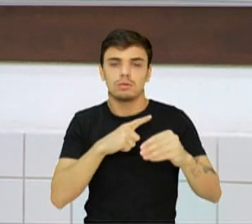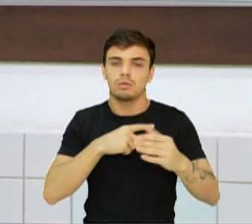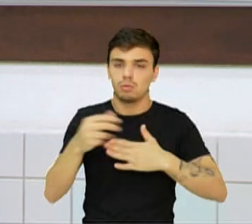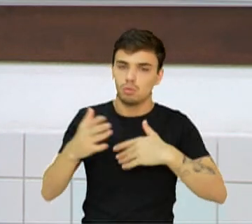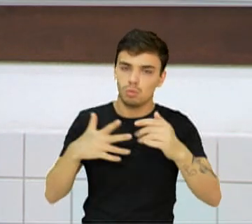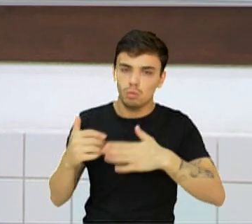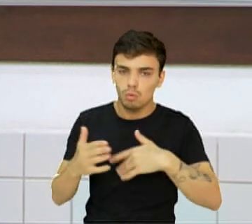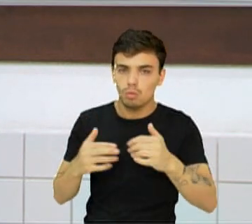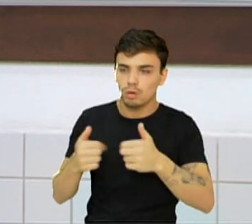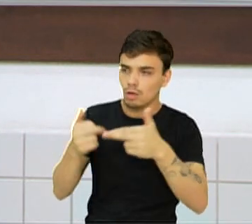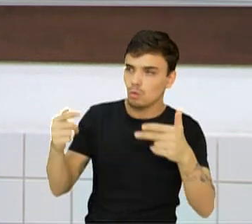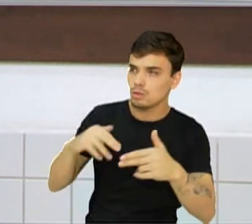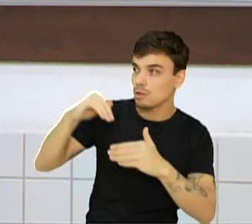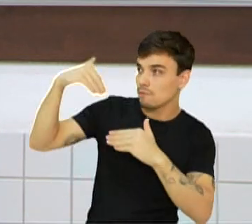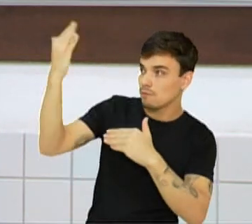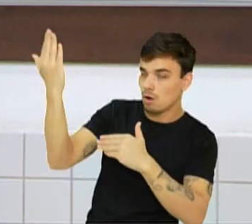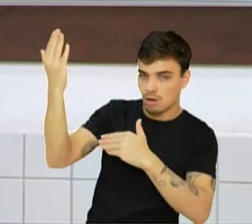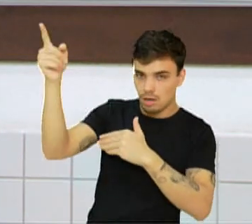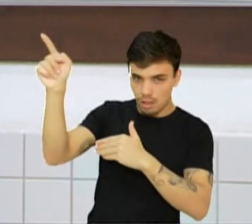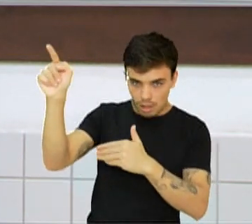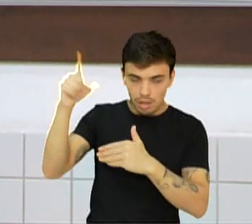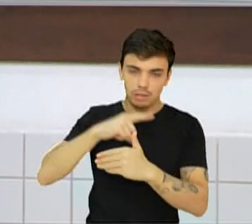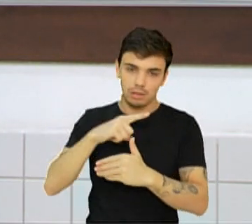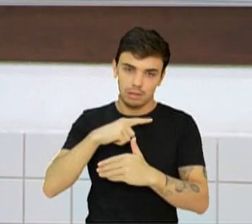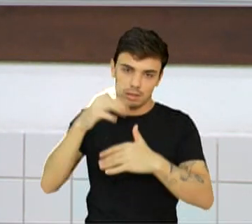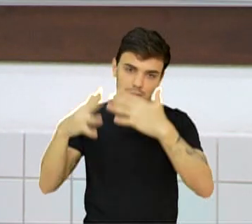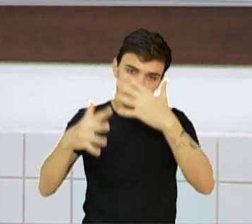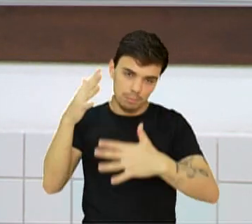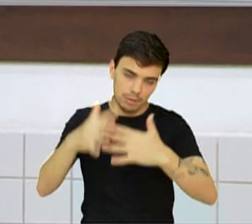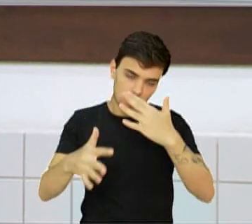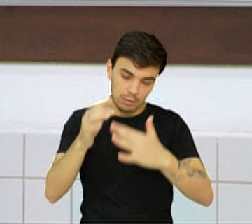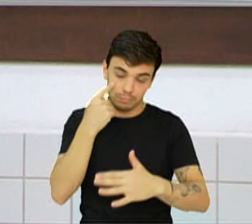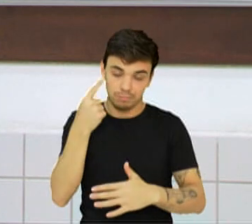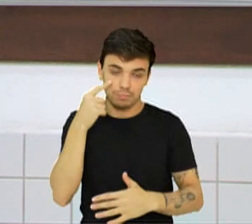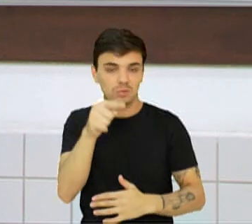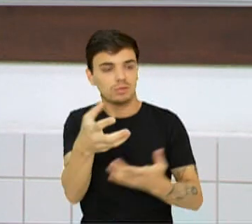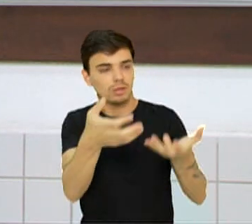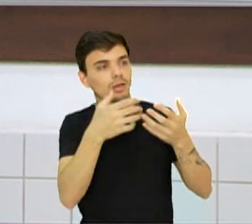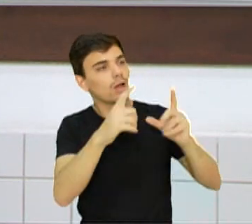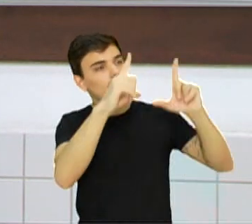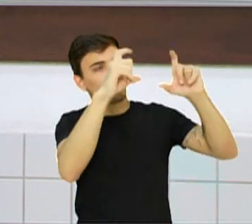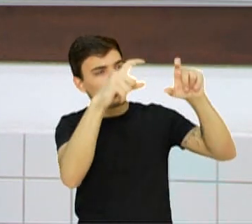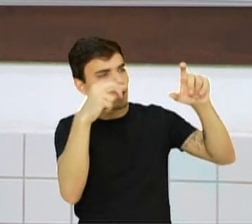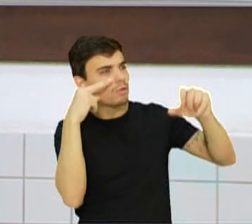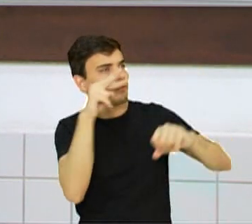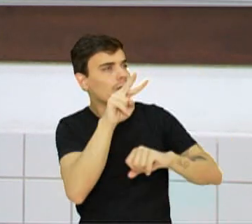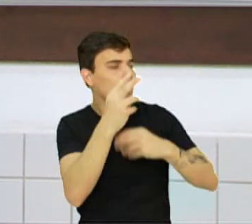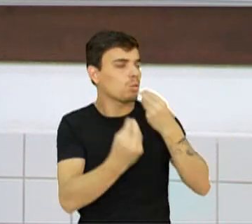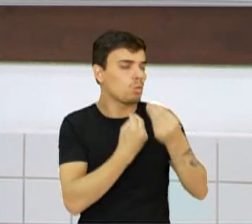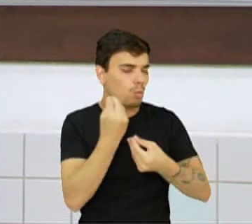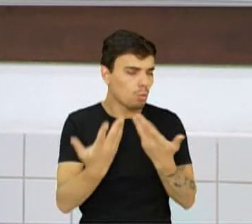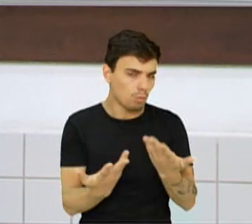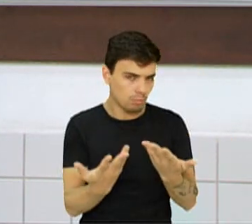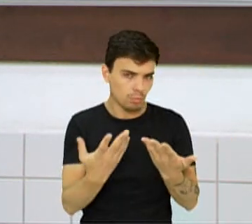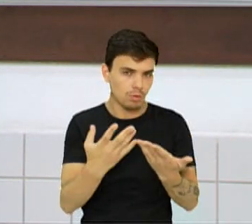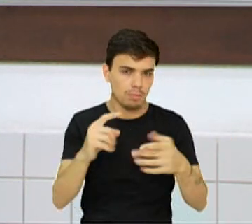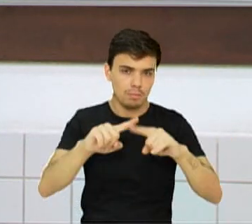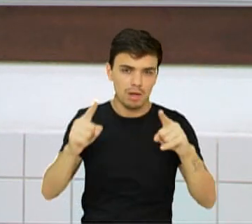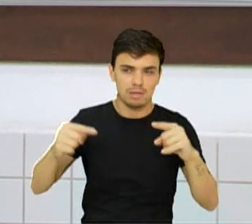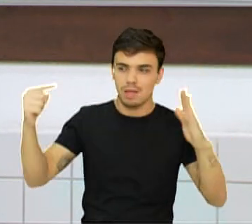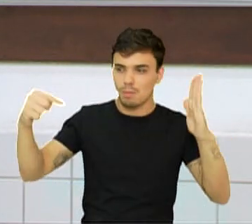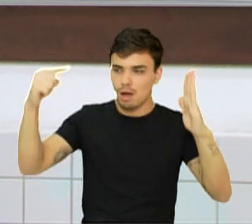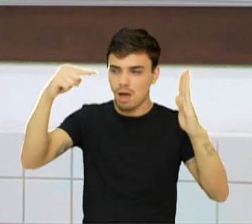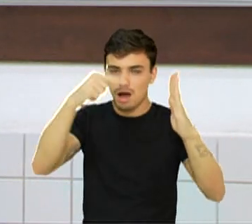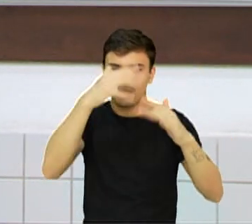vai interferir no teu circuito, né? Você quer ver uma imagem lá, mas as outras radiações do espaço vão interferir naquela